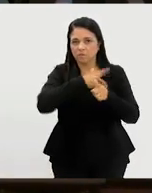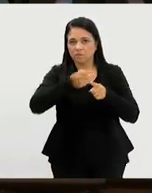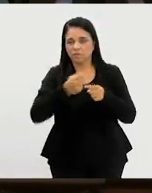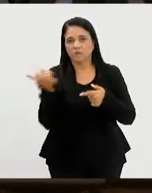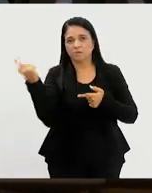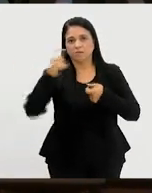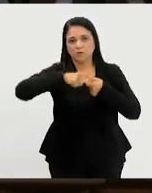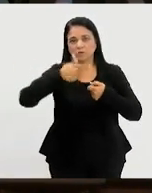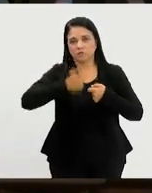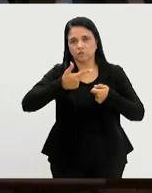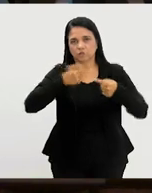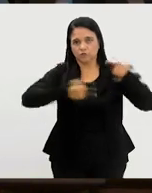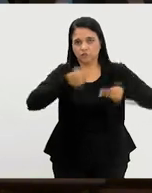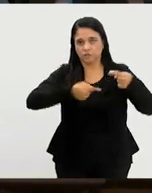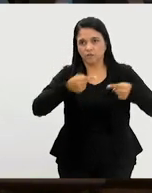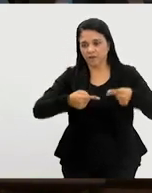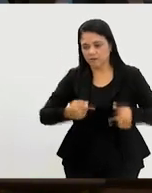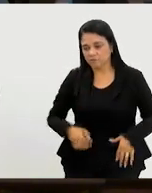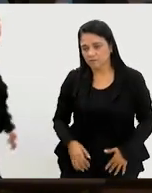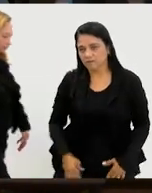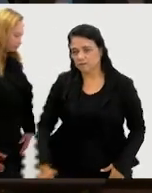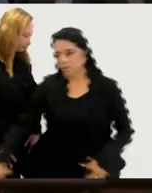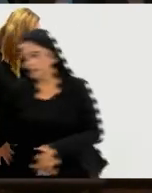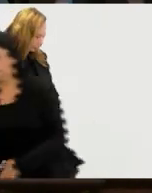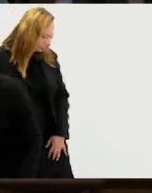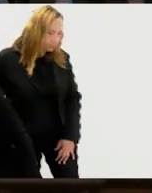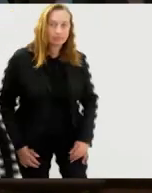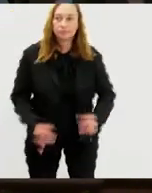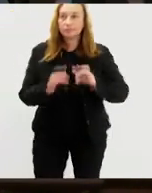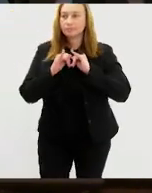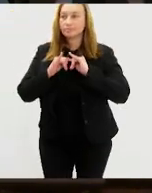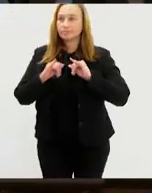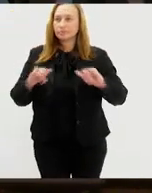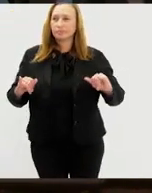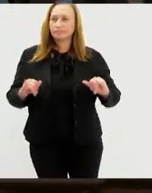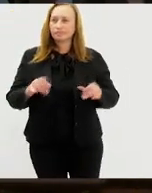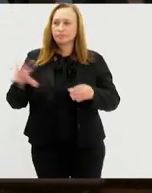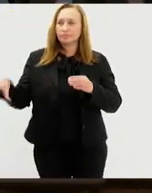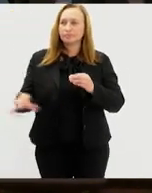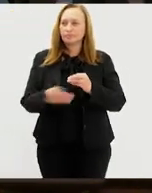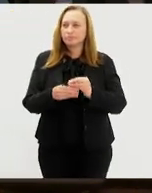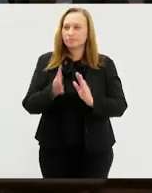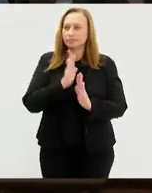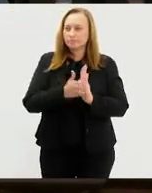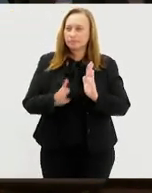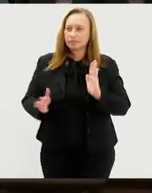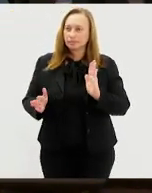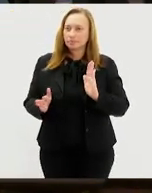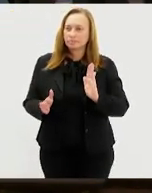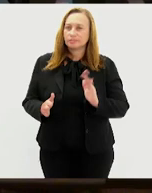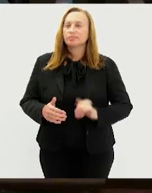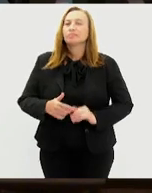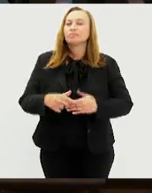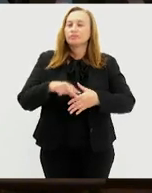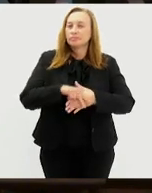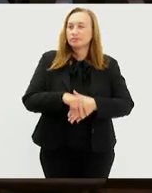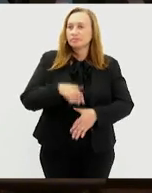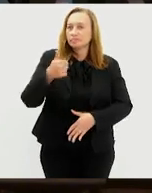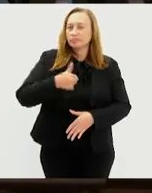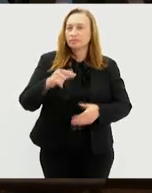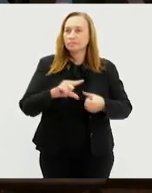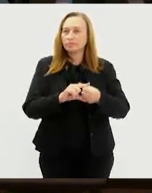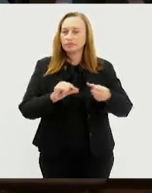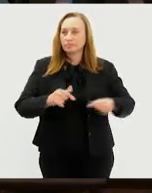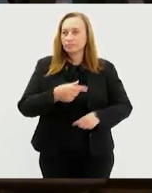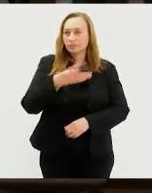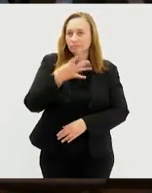segunda discussão anuncio incluindo na ordem do dia de acordo com inciso primeo do artigo 47